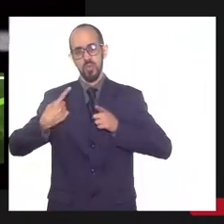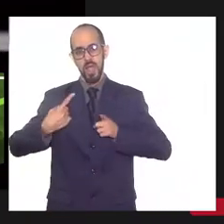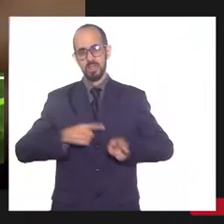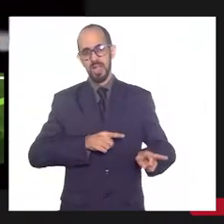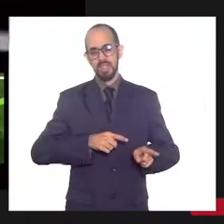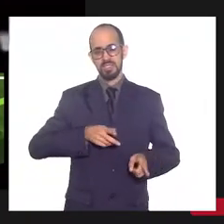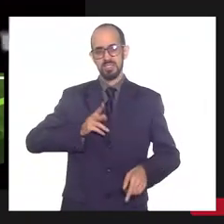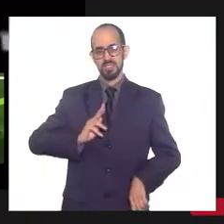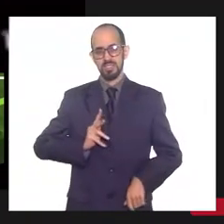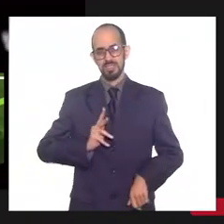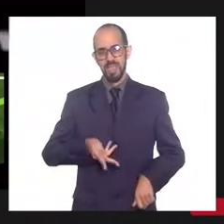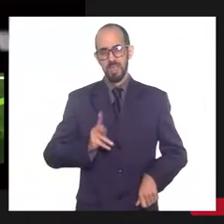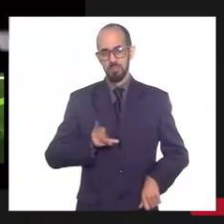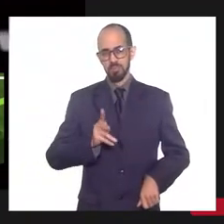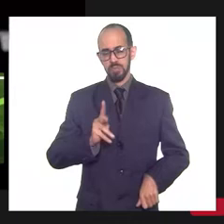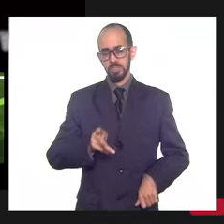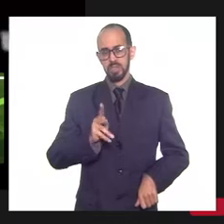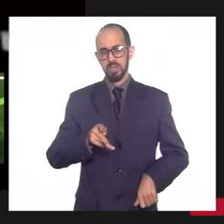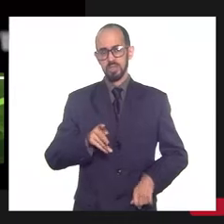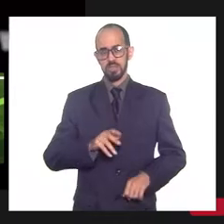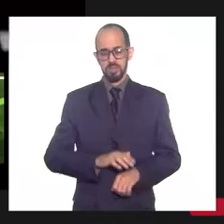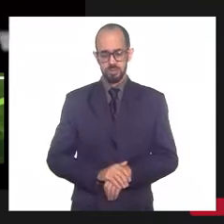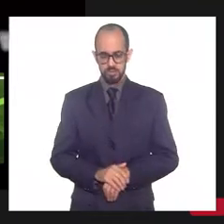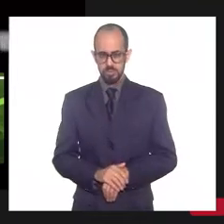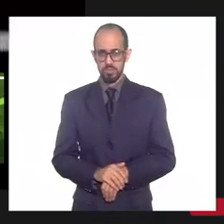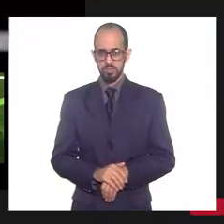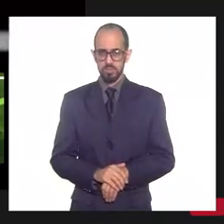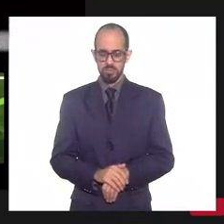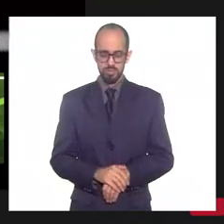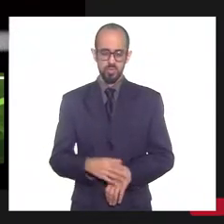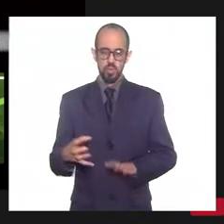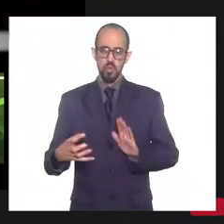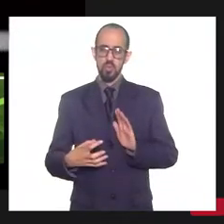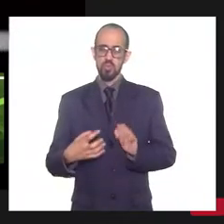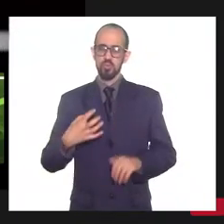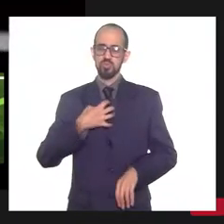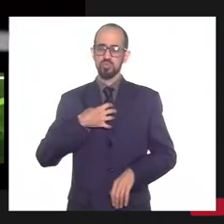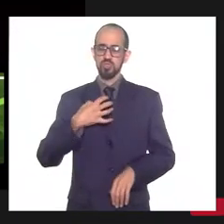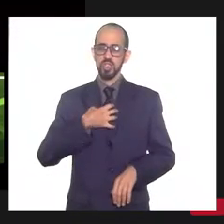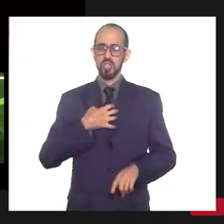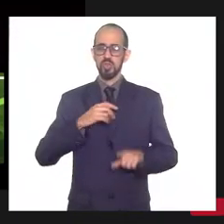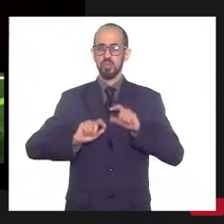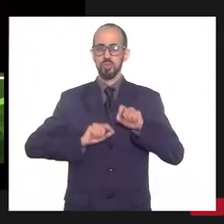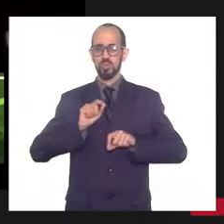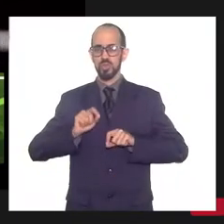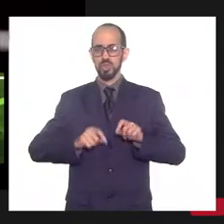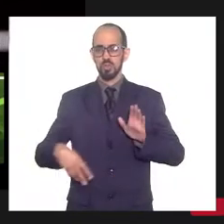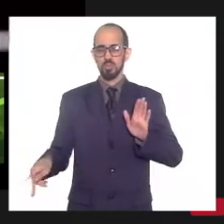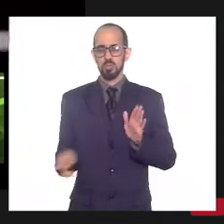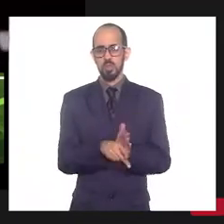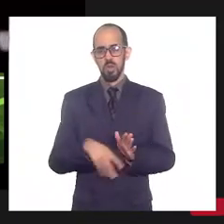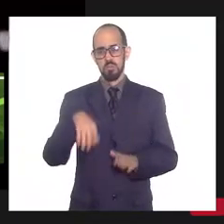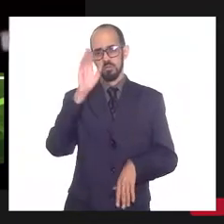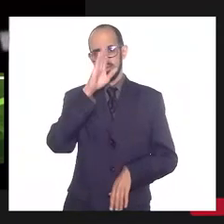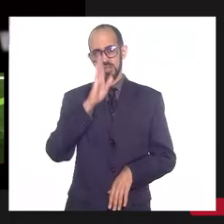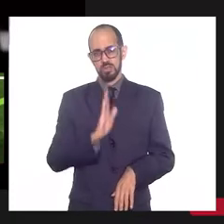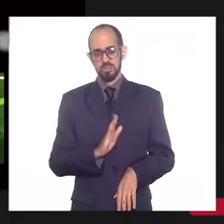e permanentes sistemáticos a forma do brasileiro